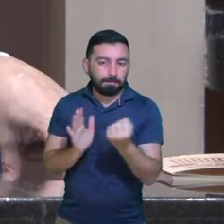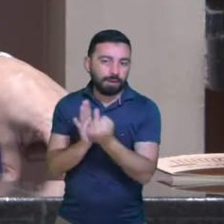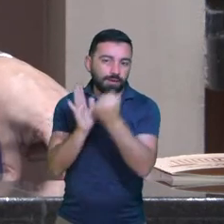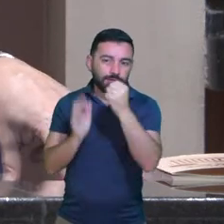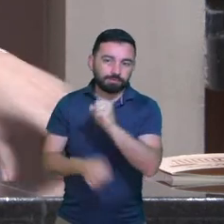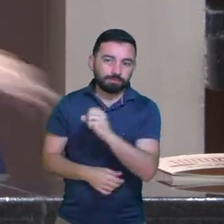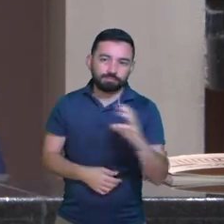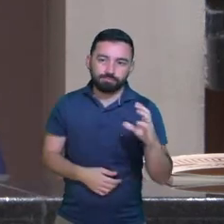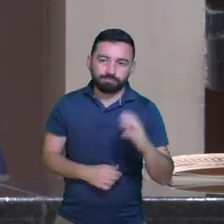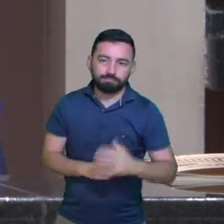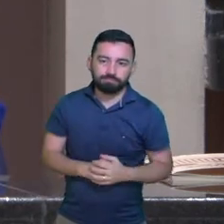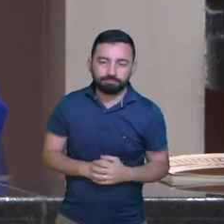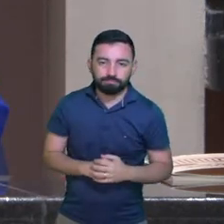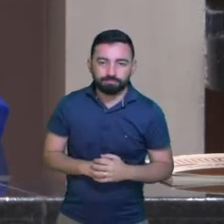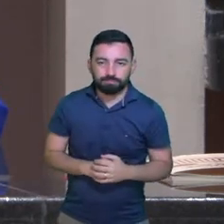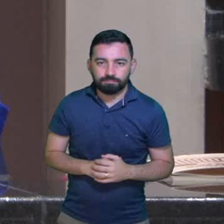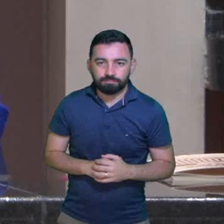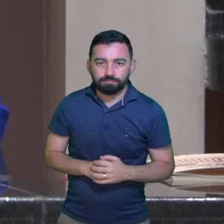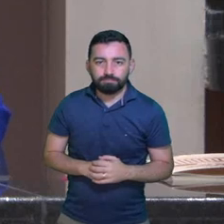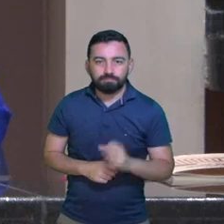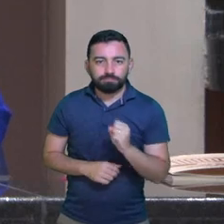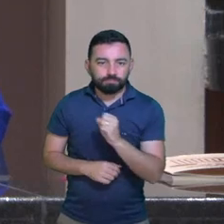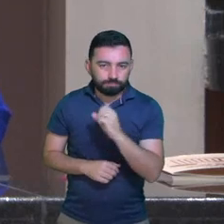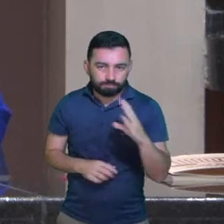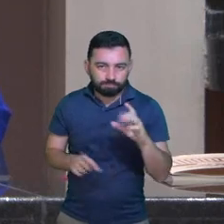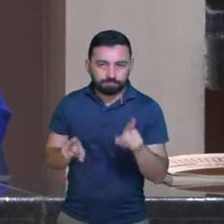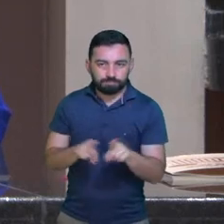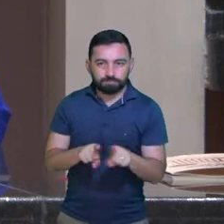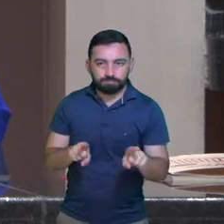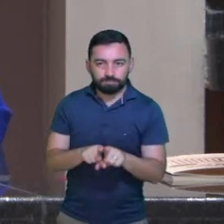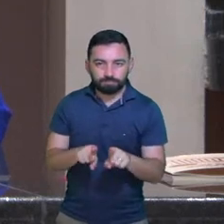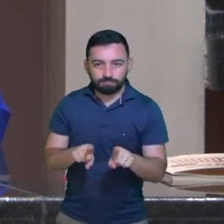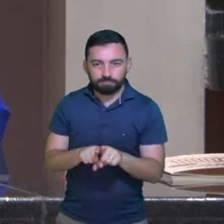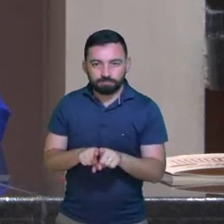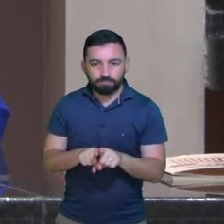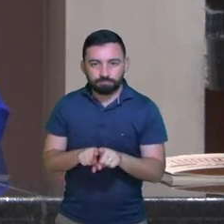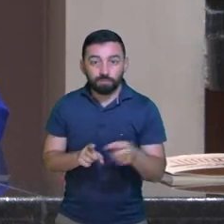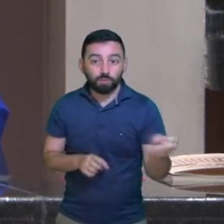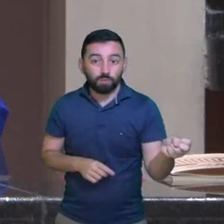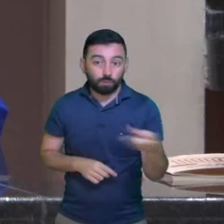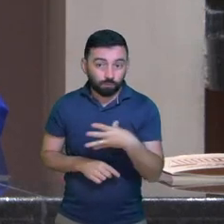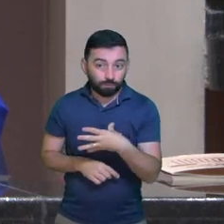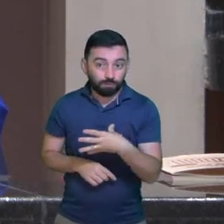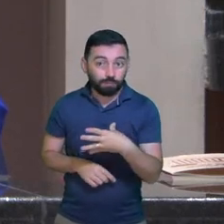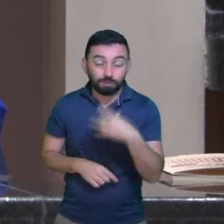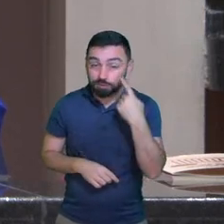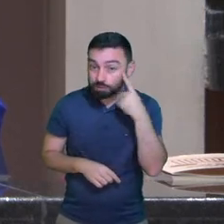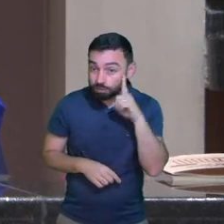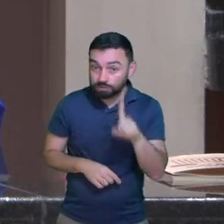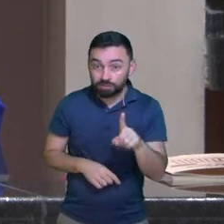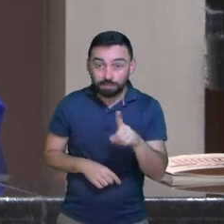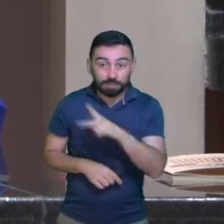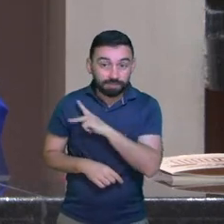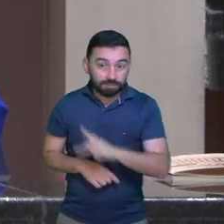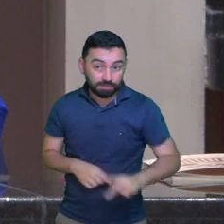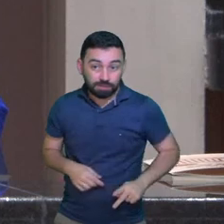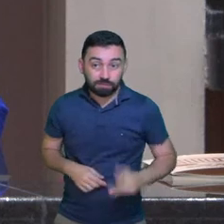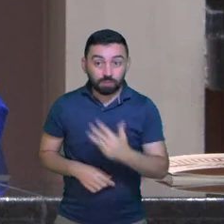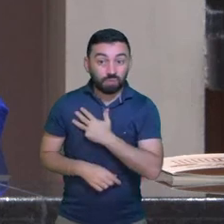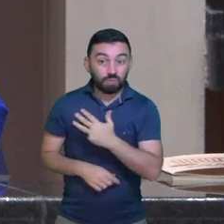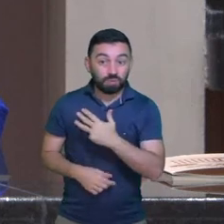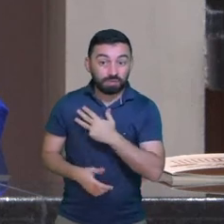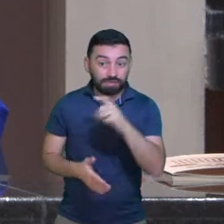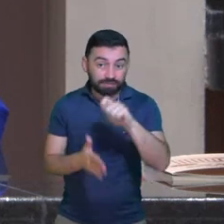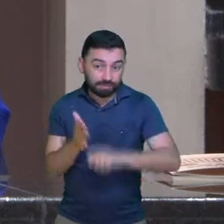também né foi Santa Catarina também que recentemente no mesmo dia que o presidente Lula assina o